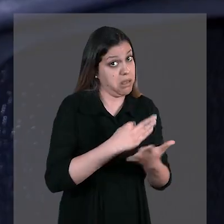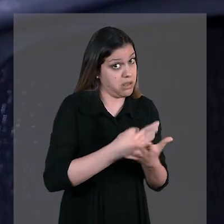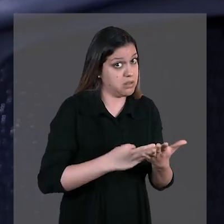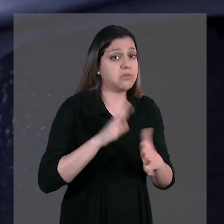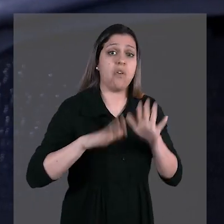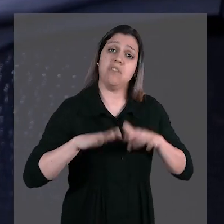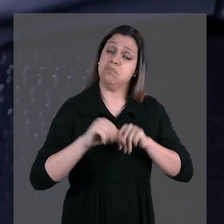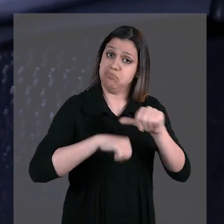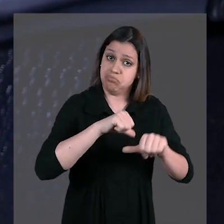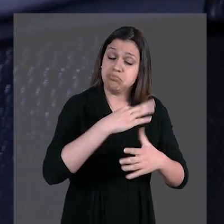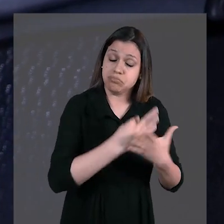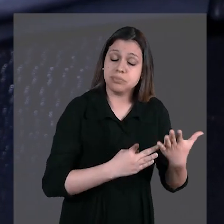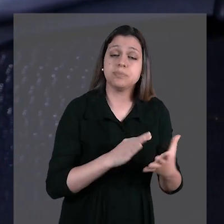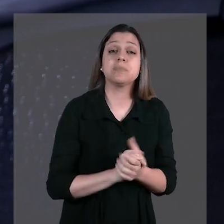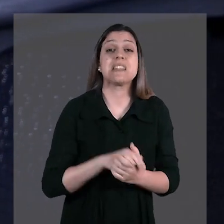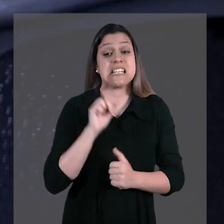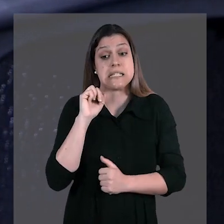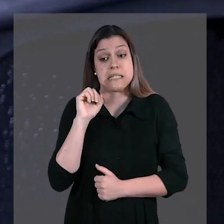texto, sendo